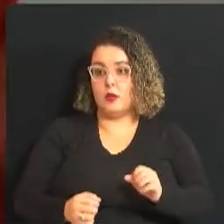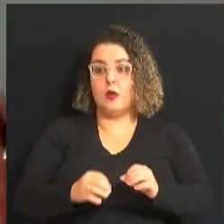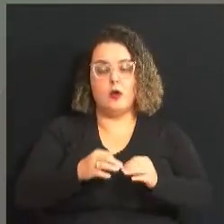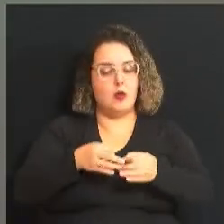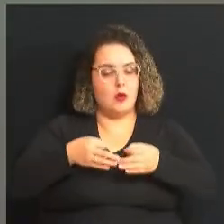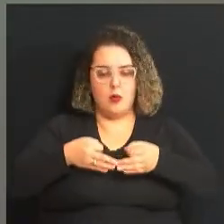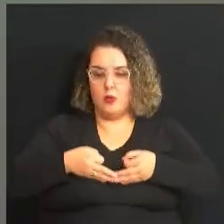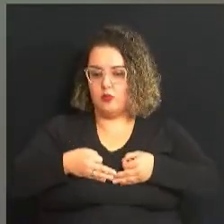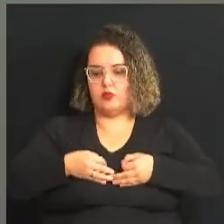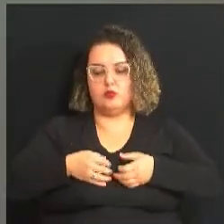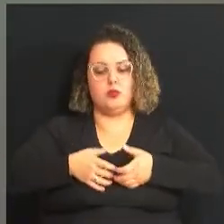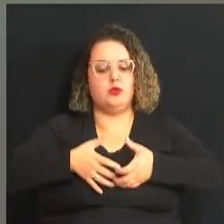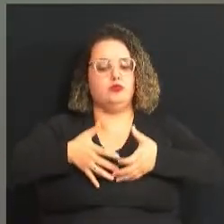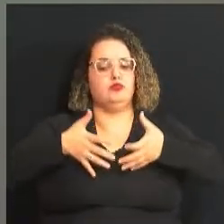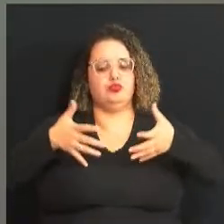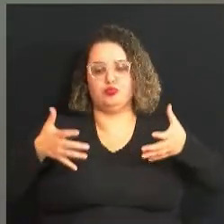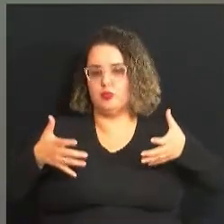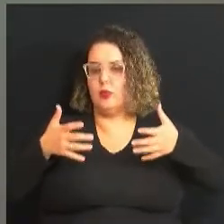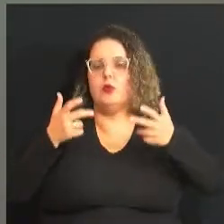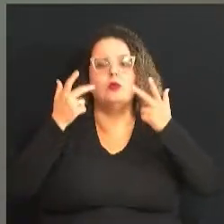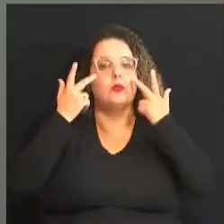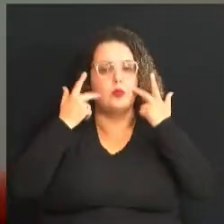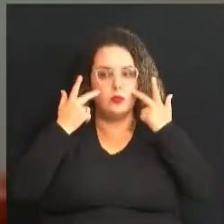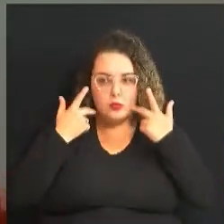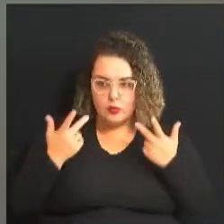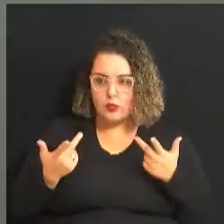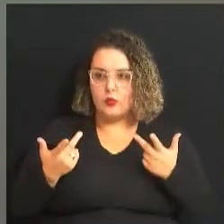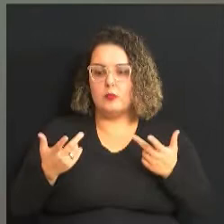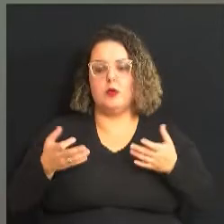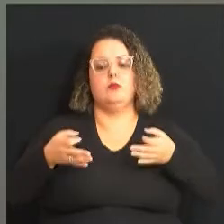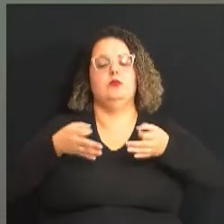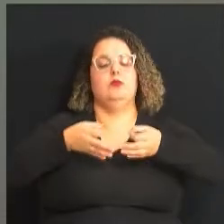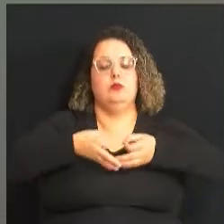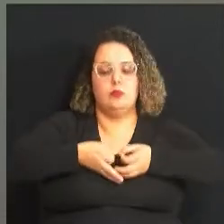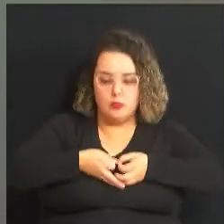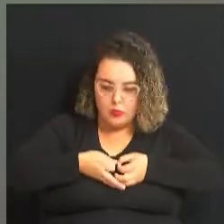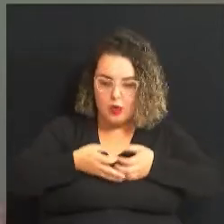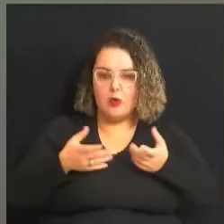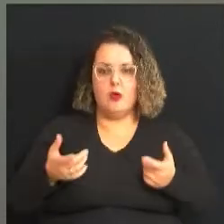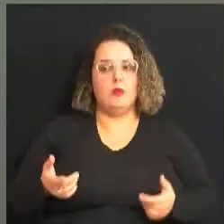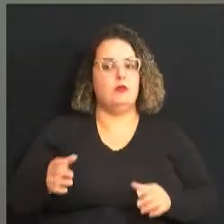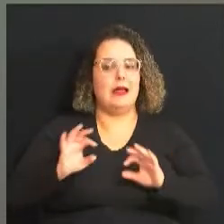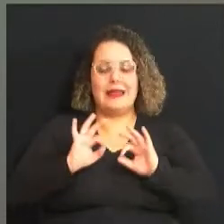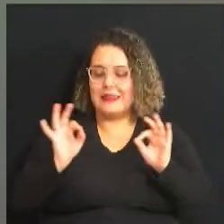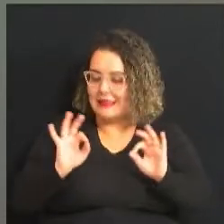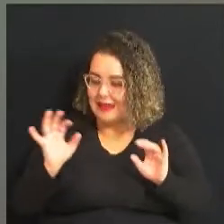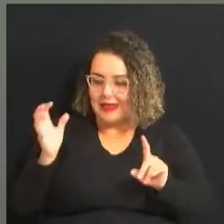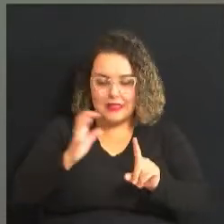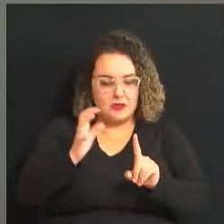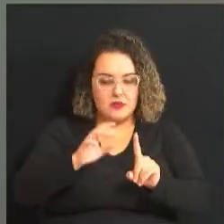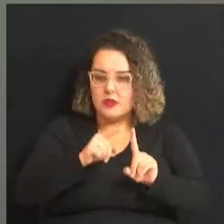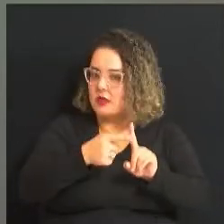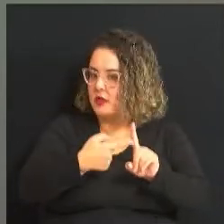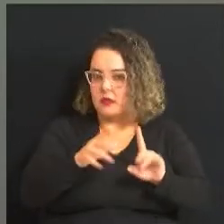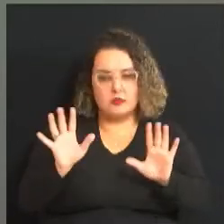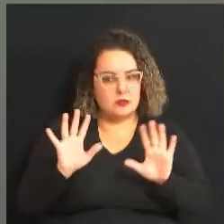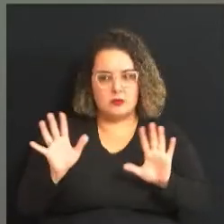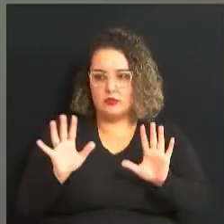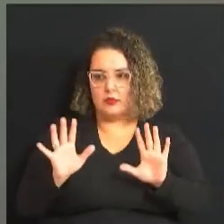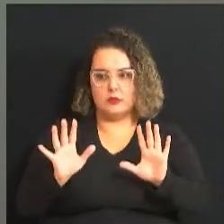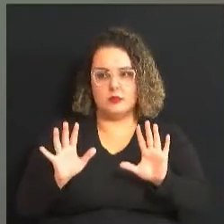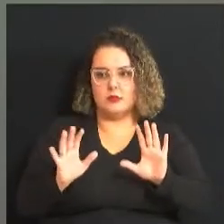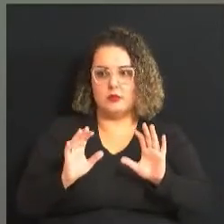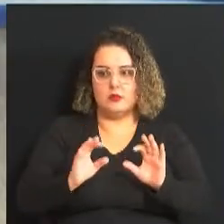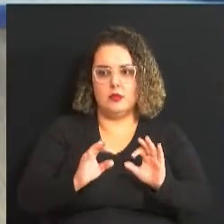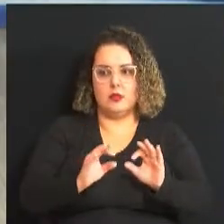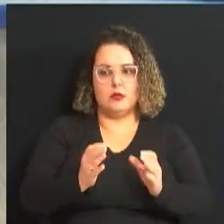ele vai ficar na posição normal que ele tem que ser, então não interfere em nada durante a gravidez a questão do útero ser viradinho Doutor, para já então trás.